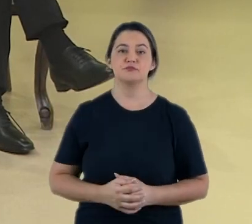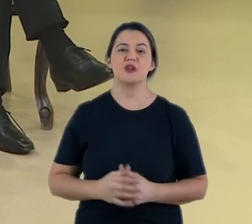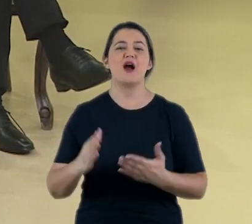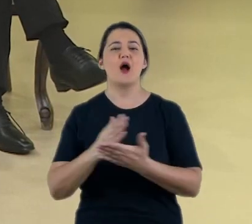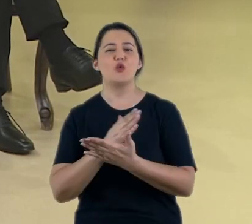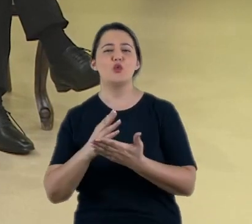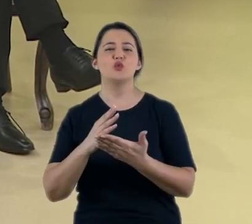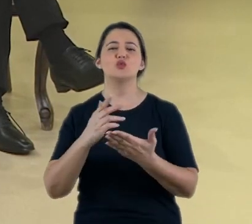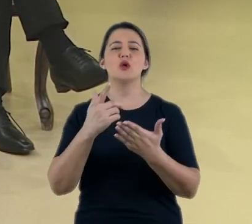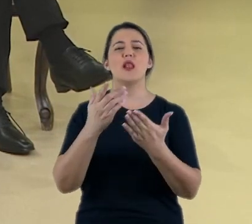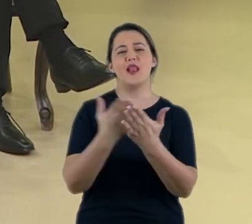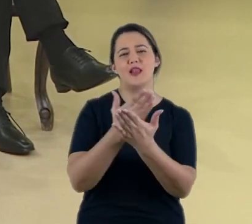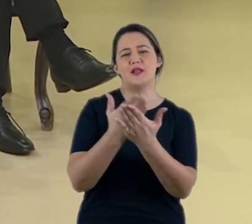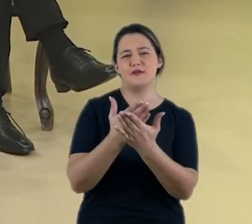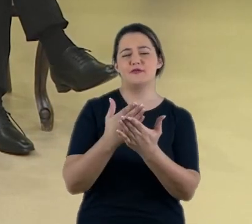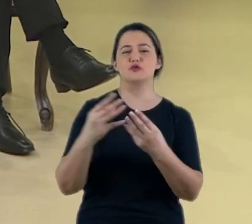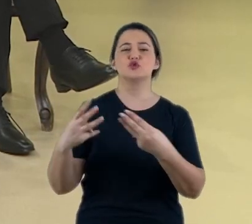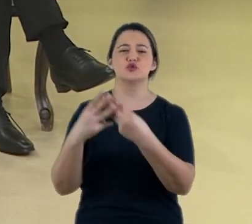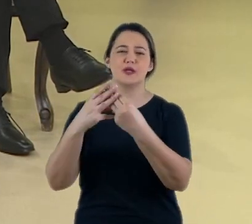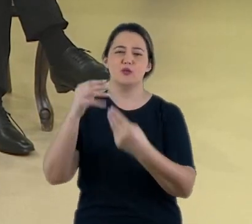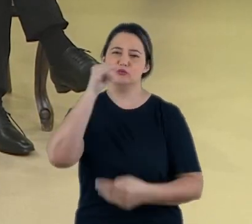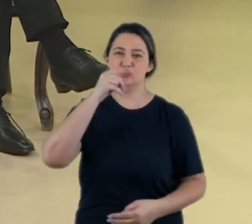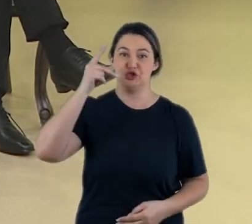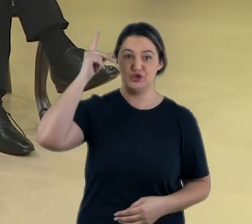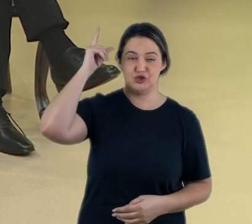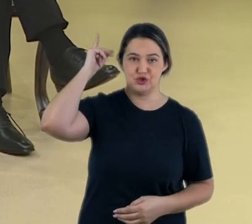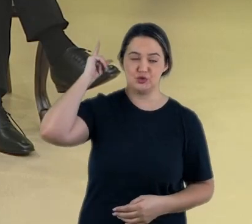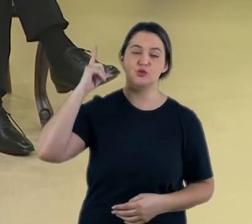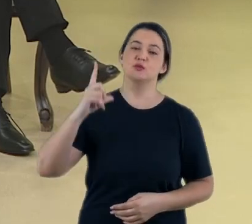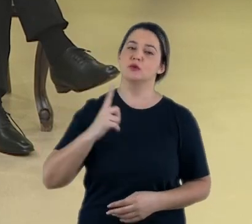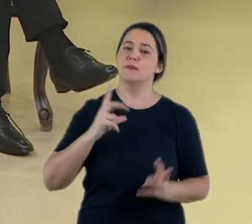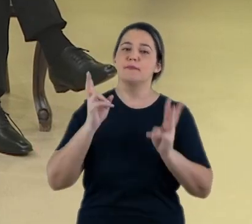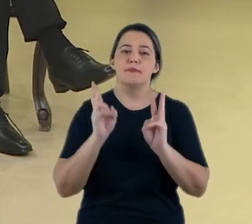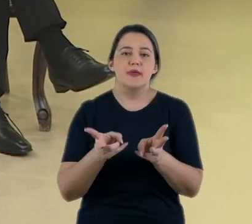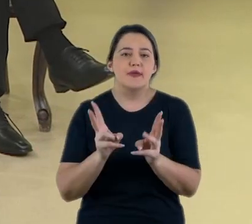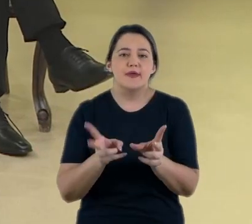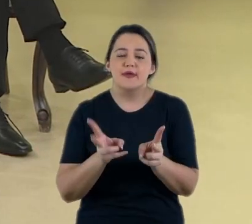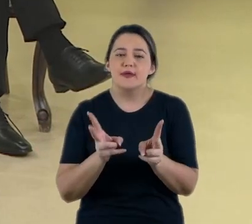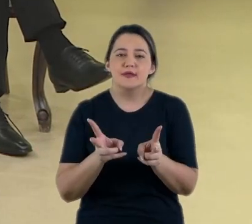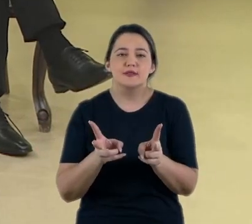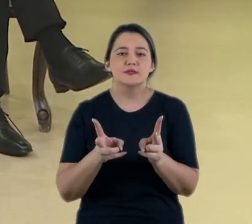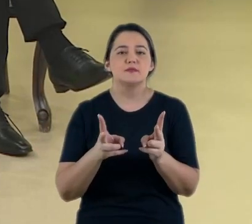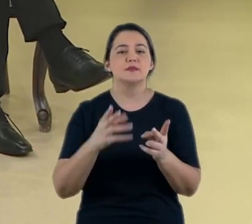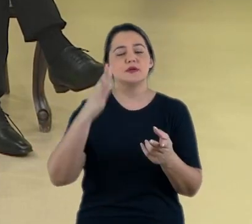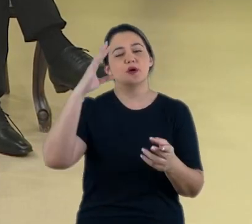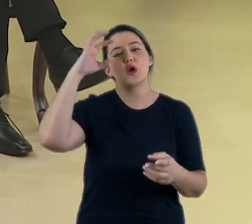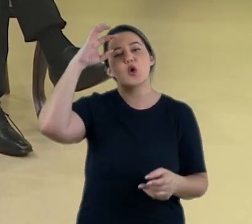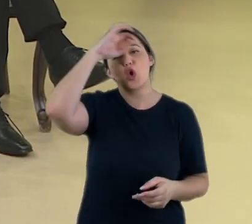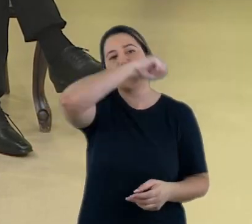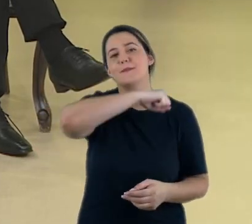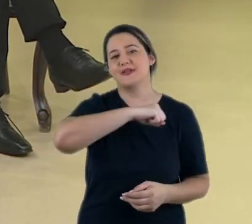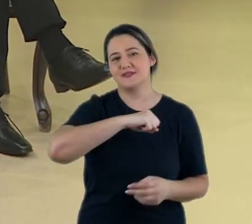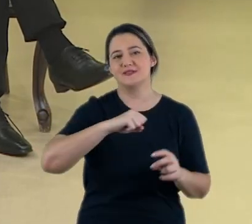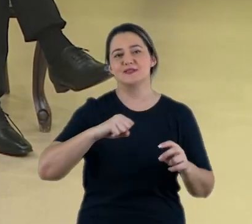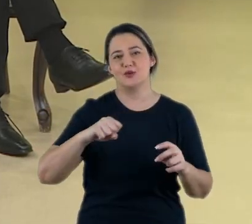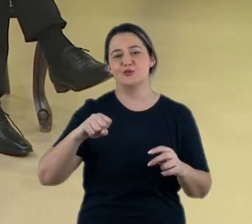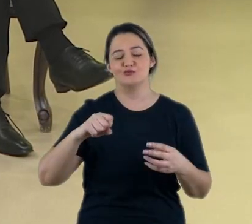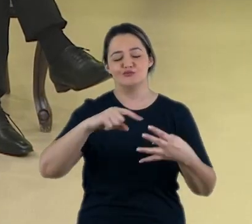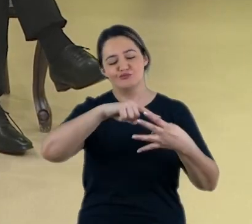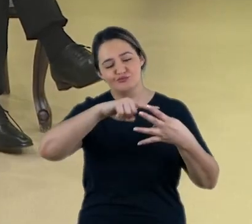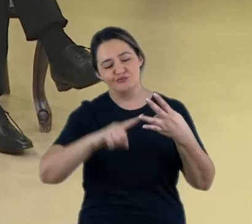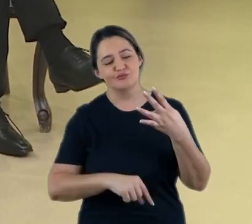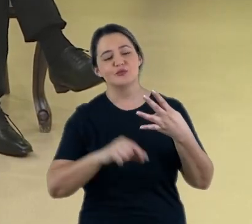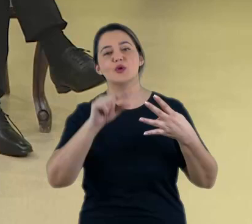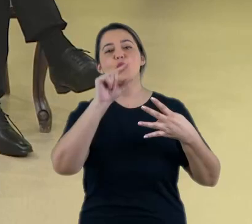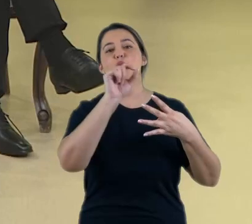alguns livros de interpretação judaico antigos, você vai ver a mesma forma, a mesma compreensão ali em todos esses